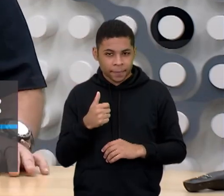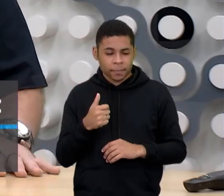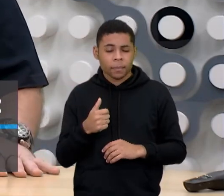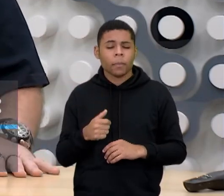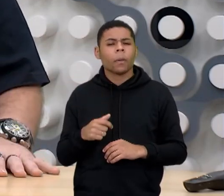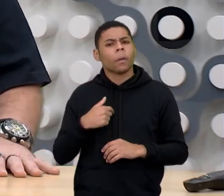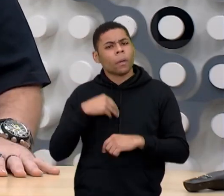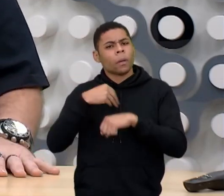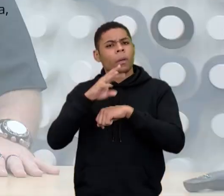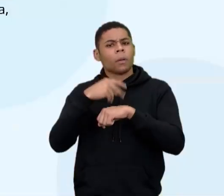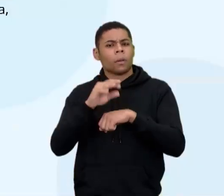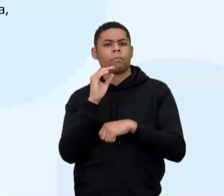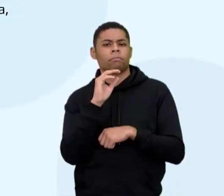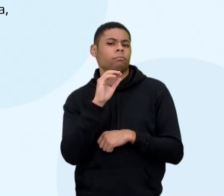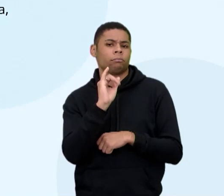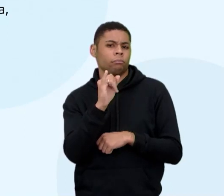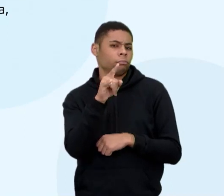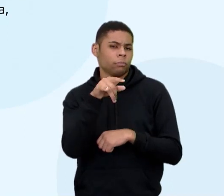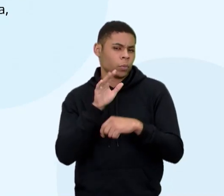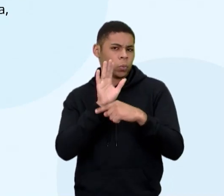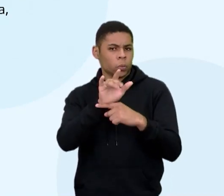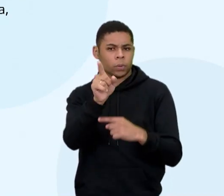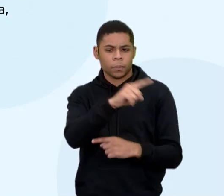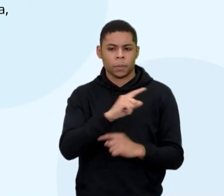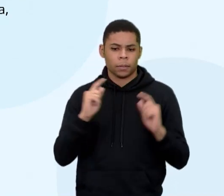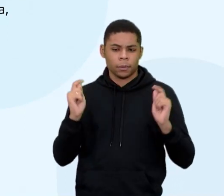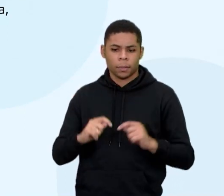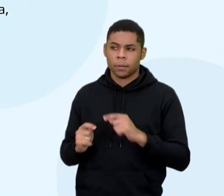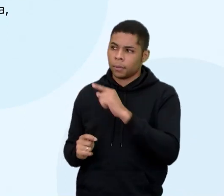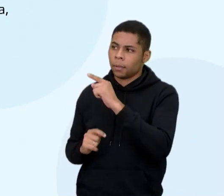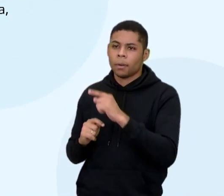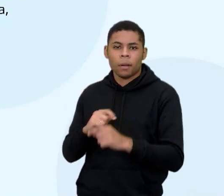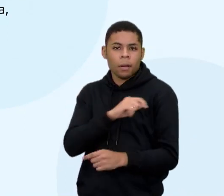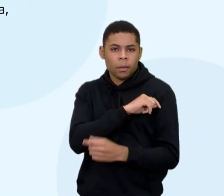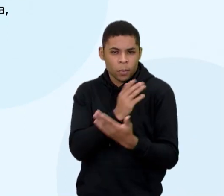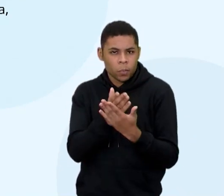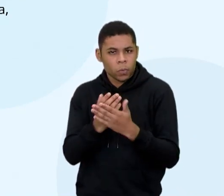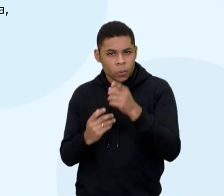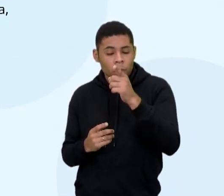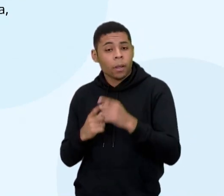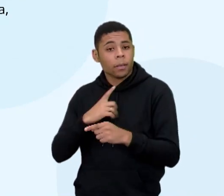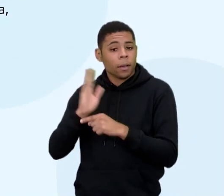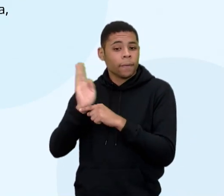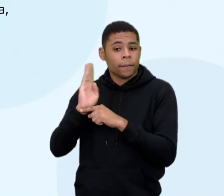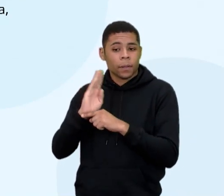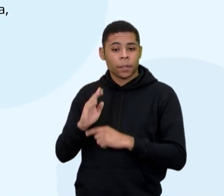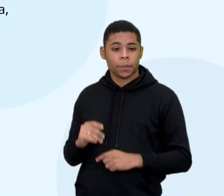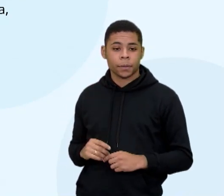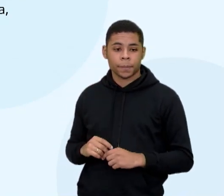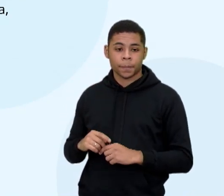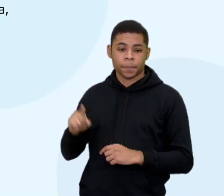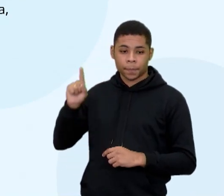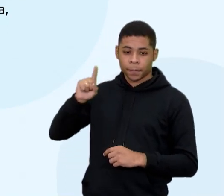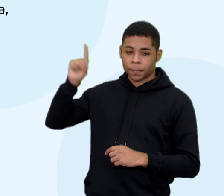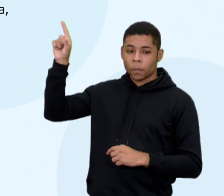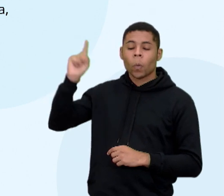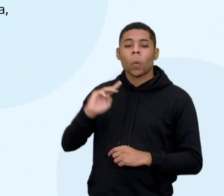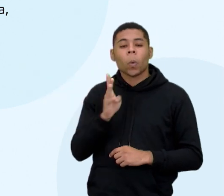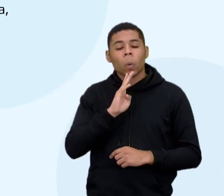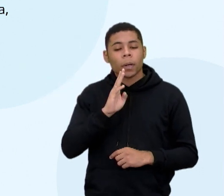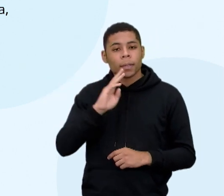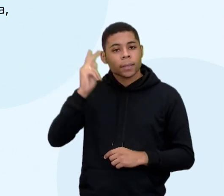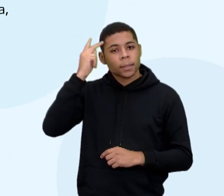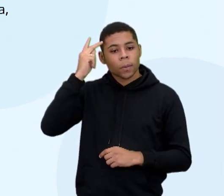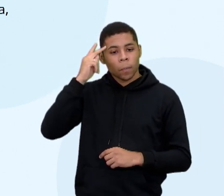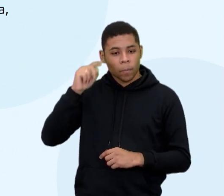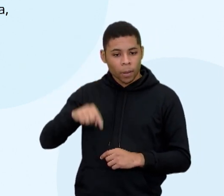umas orientações aí para vocês, aí orientações para o aluno, né? Tem um vídeo aí, Conheça São Paulo, taxa de